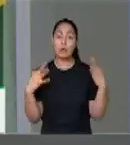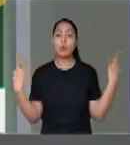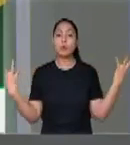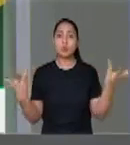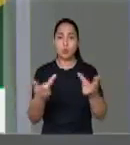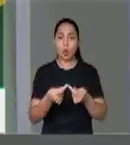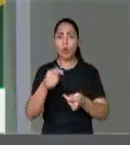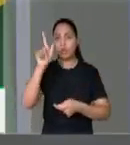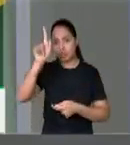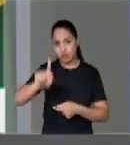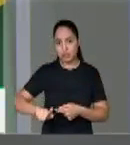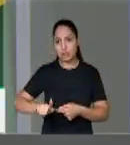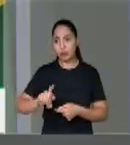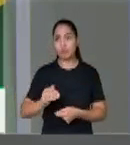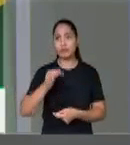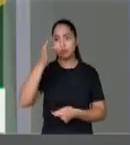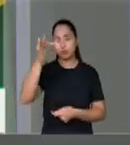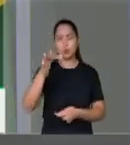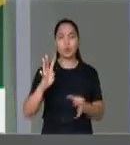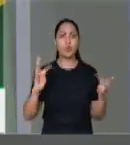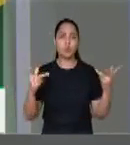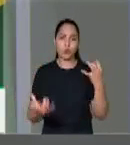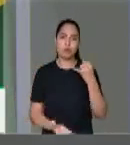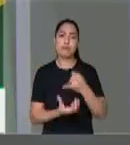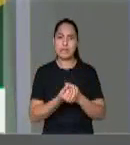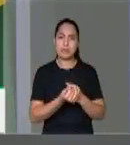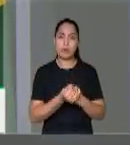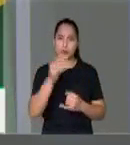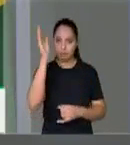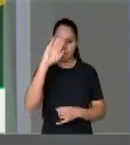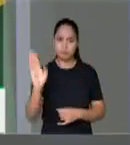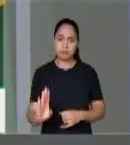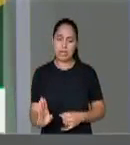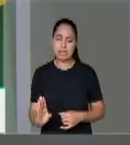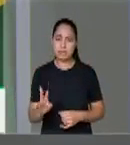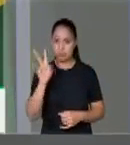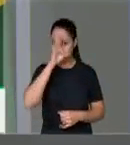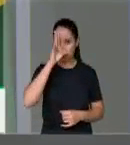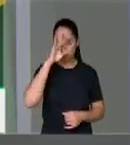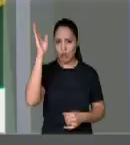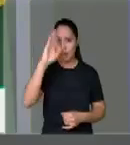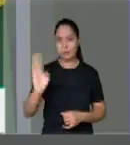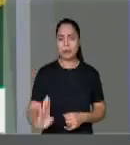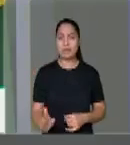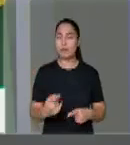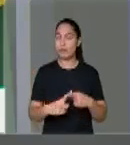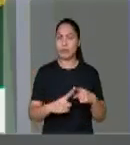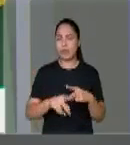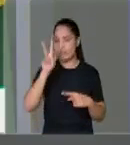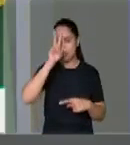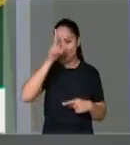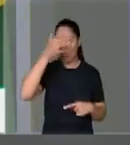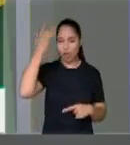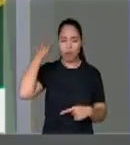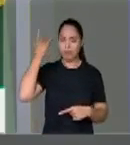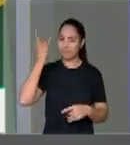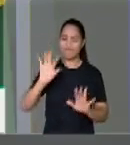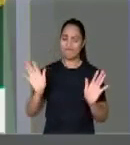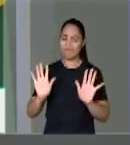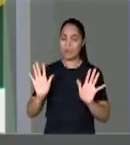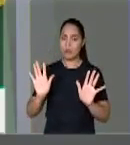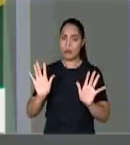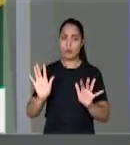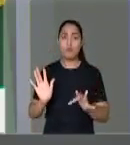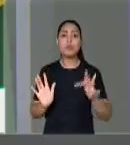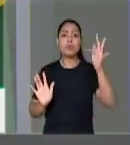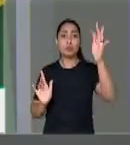as demais administrações dos bens públicos, em especial da nossa história, que a história não volta atrás. O bem a gente pode